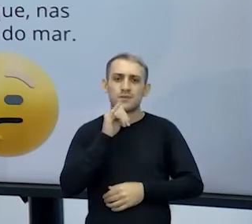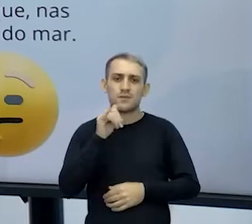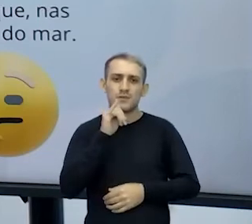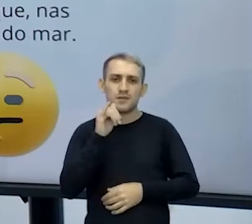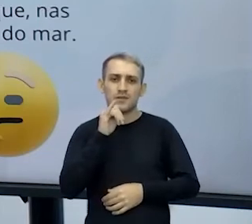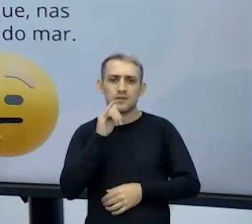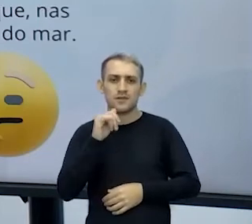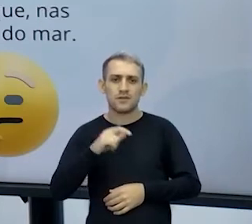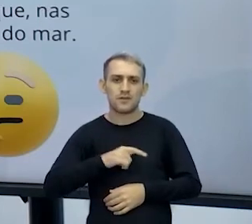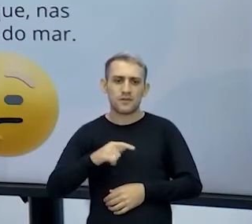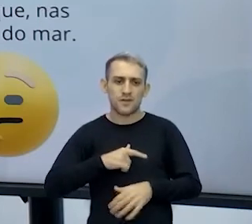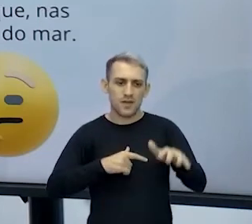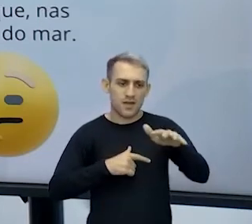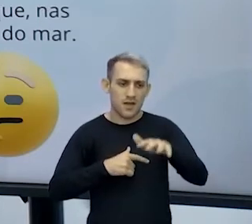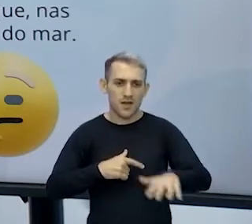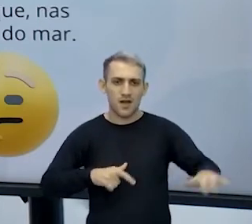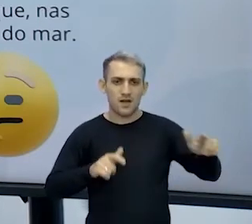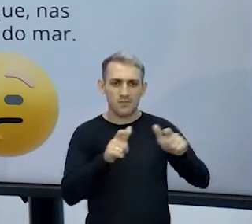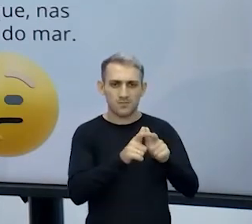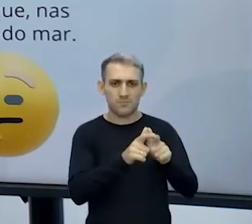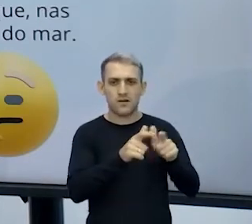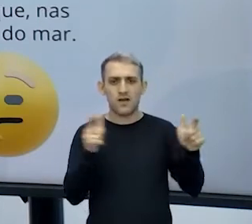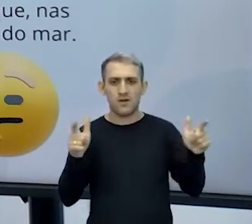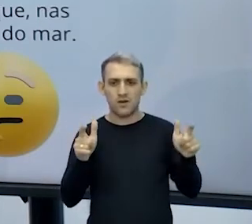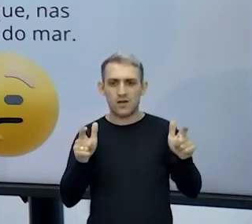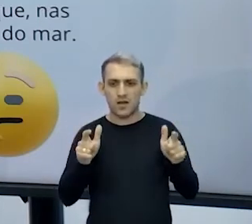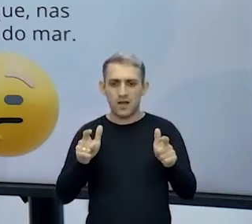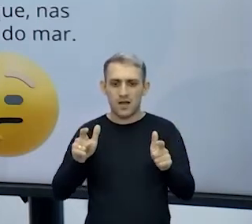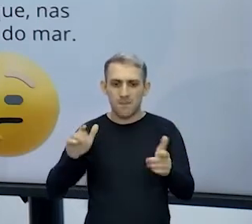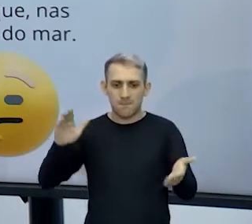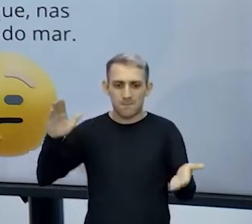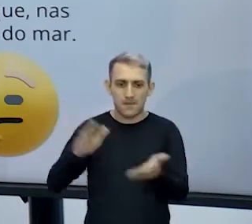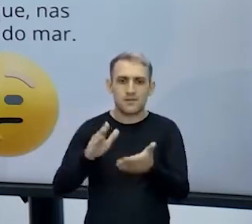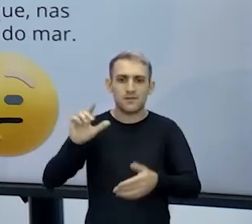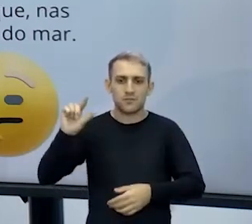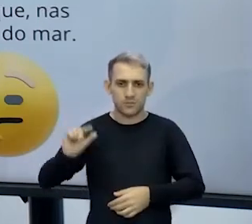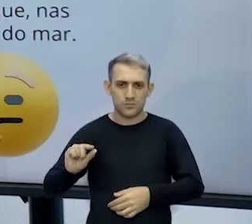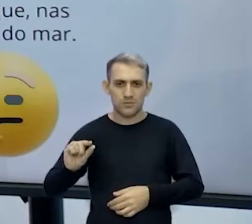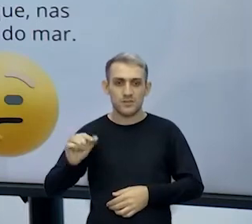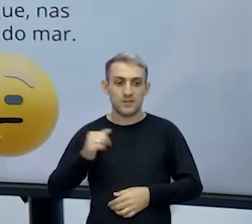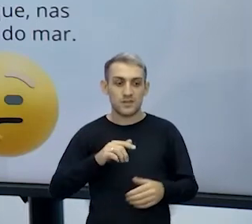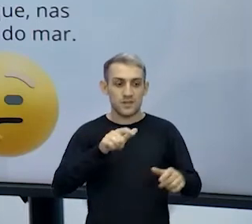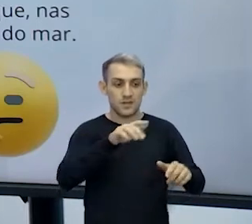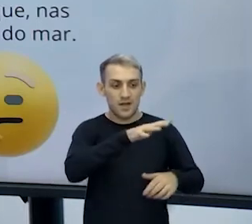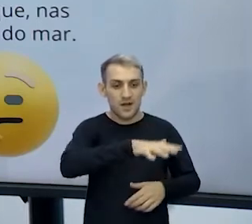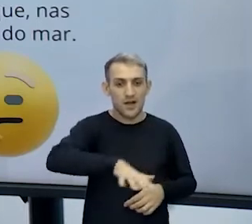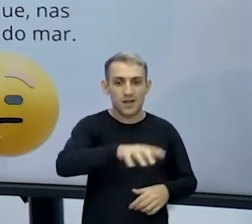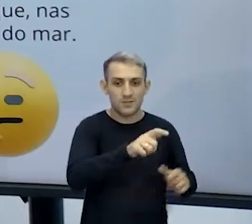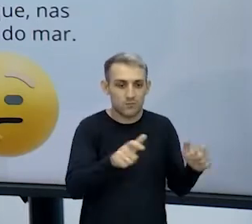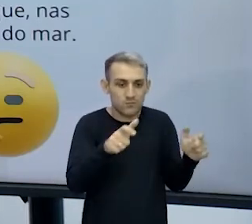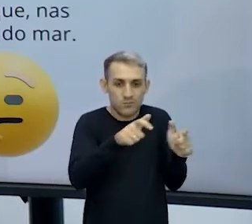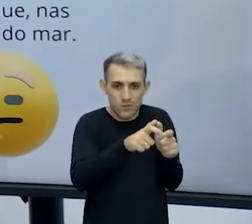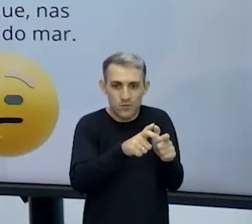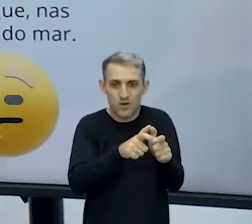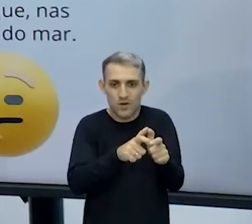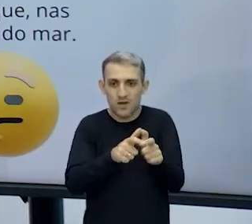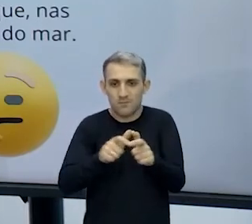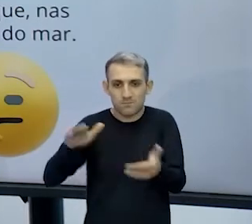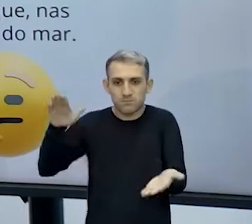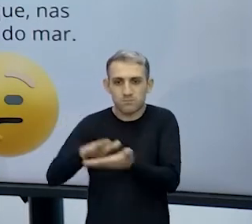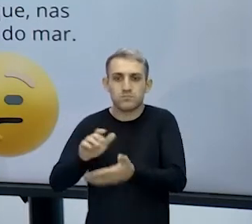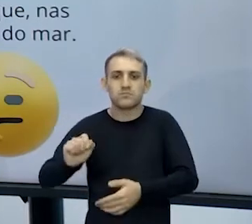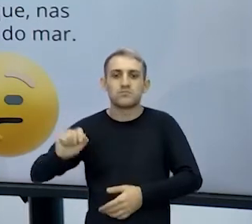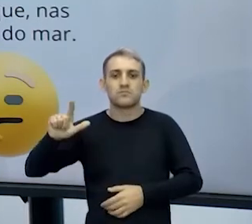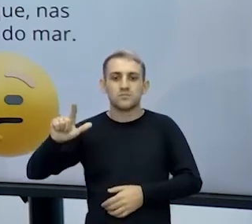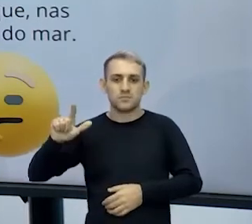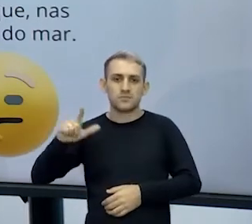se aumentar a área, a pressão diminui. Ah, e se eu diminuir a área? A pressão aumenta. A pressão aumenta. Então